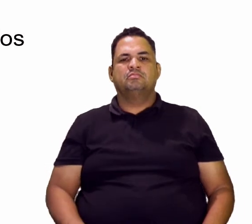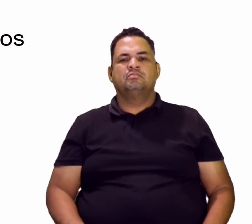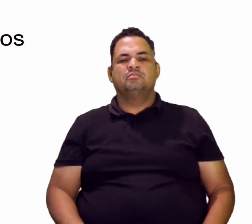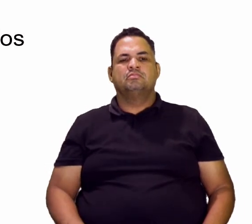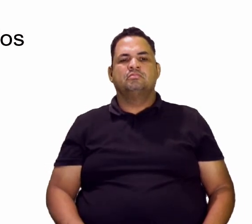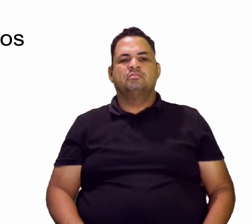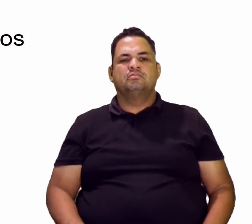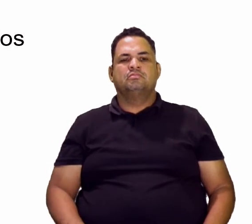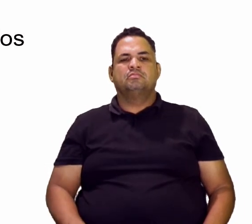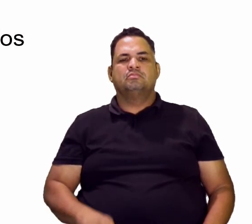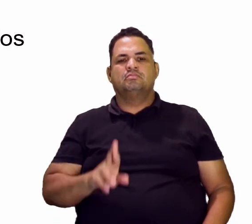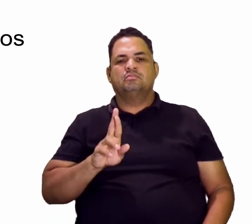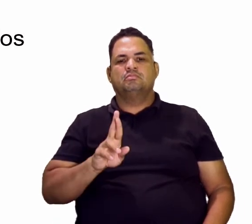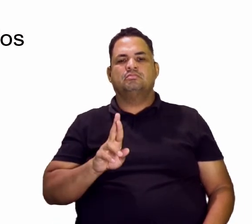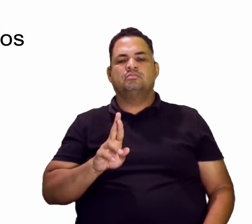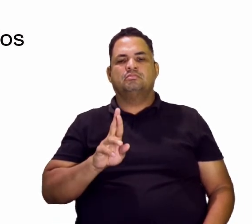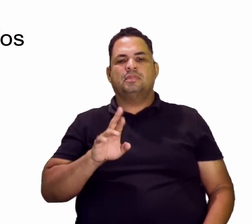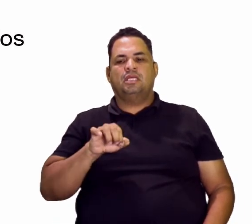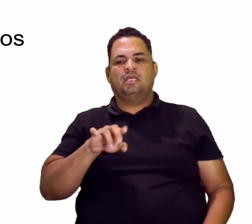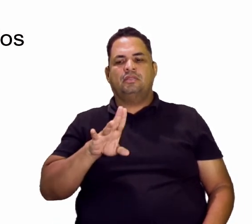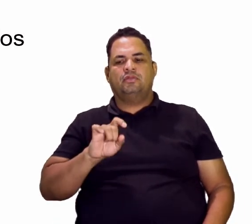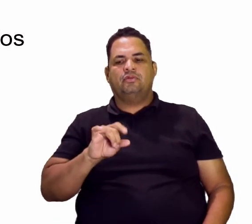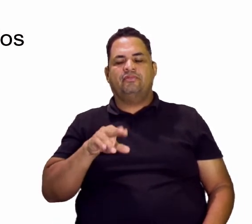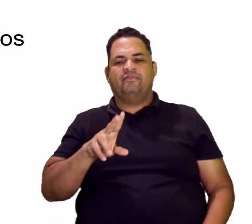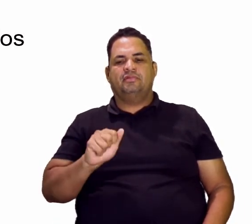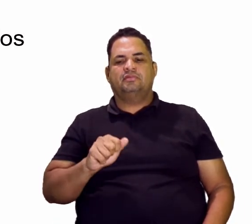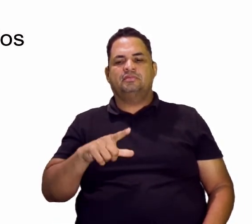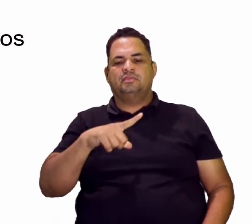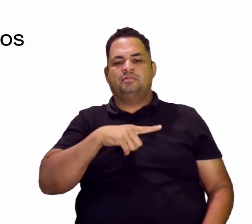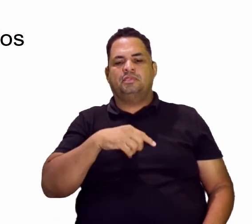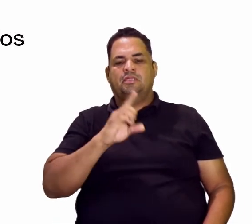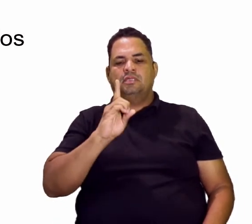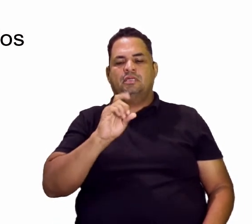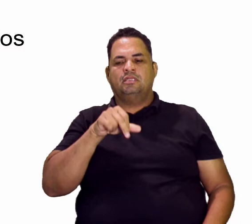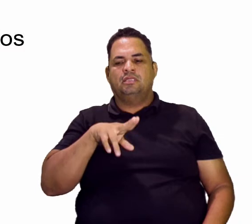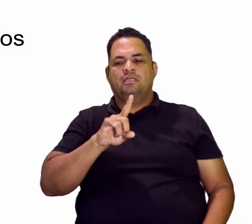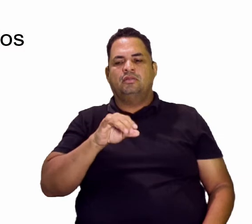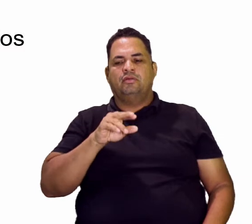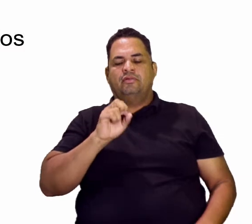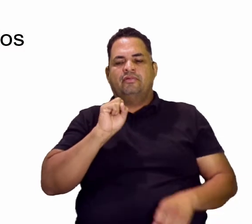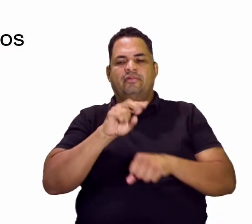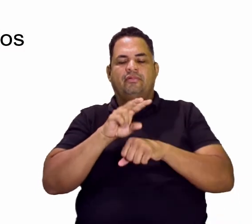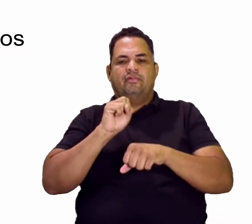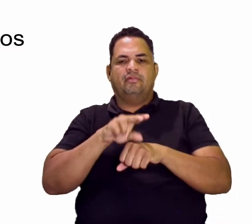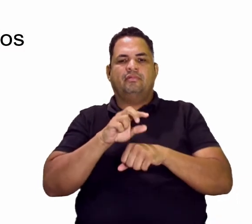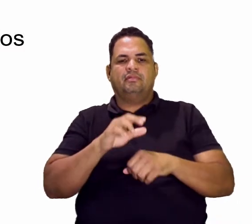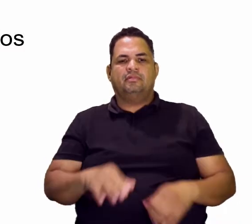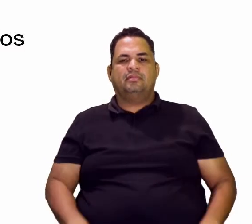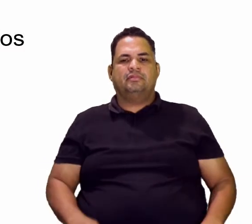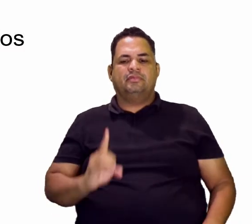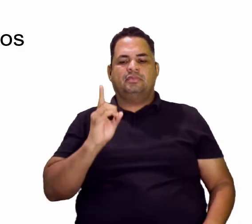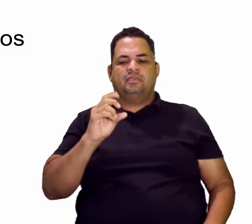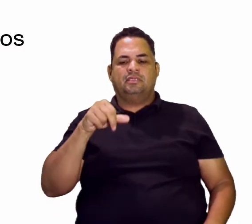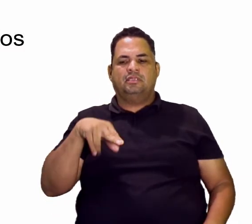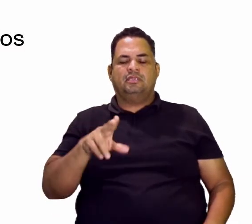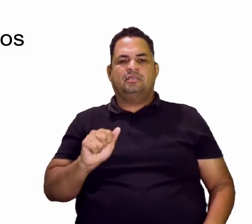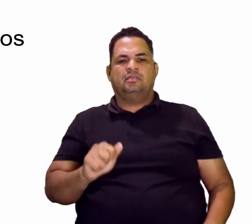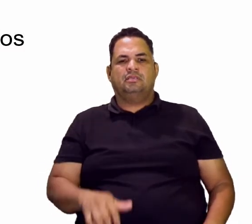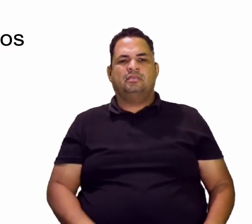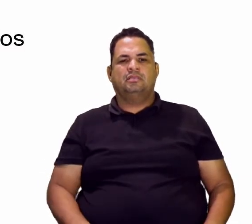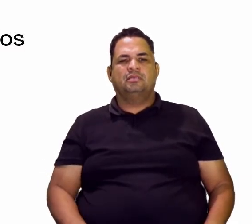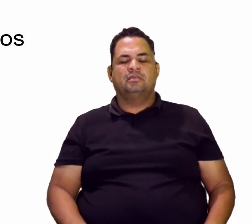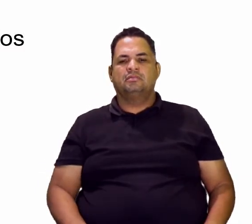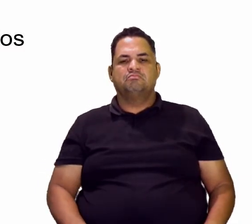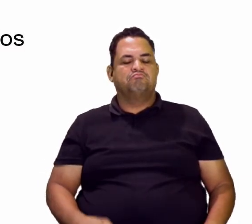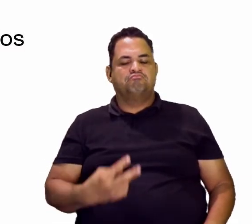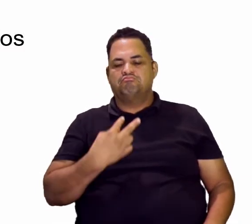retrovírus e nós vamos ter também os adenovírus, que são os vírus de DNA.